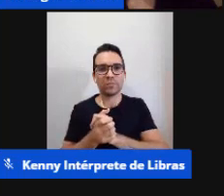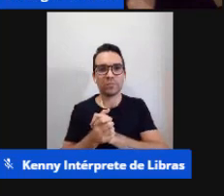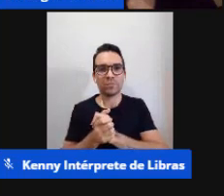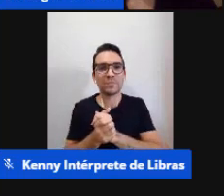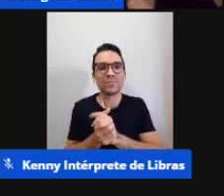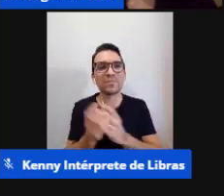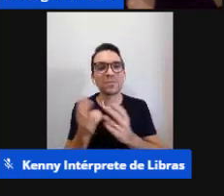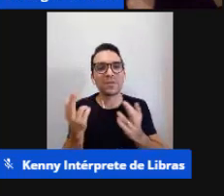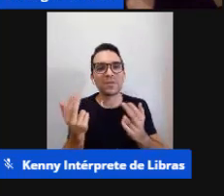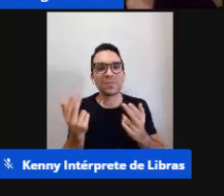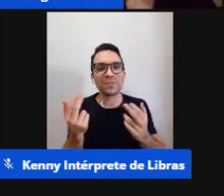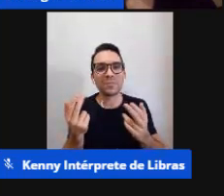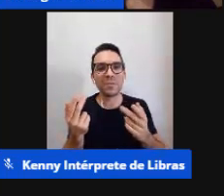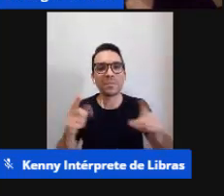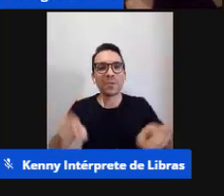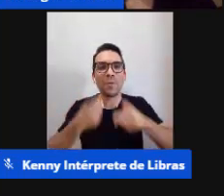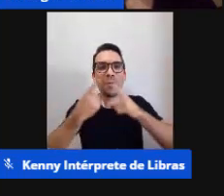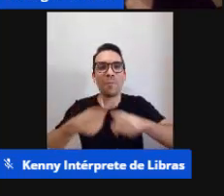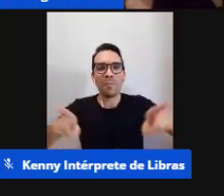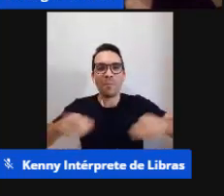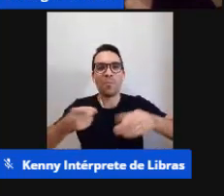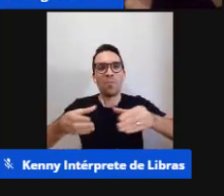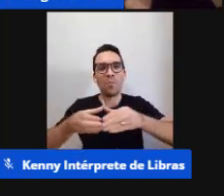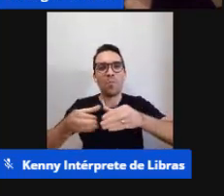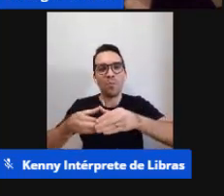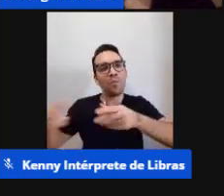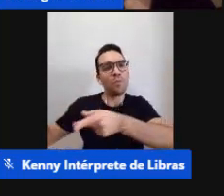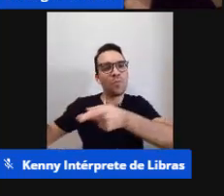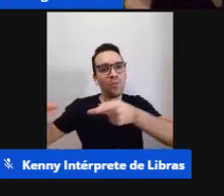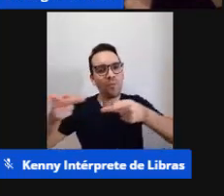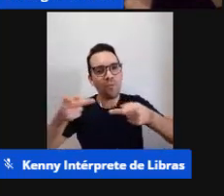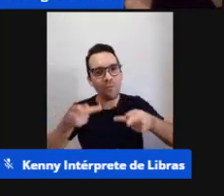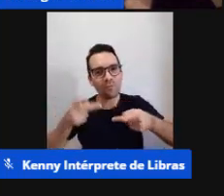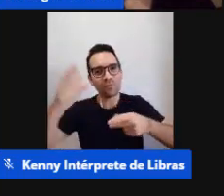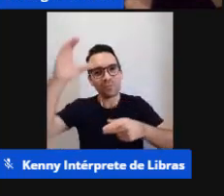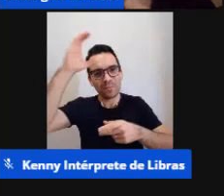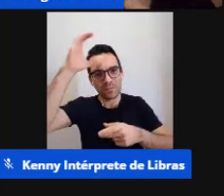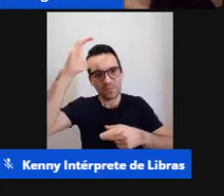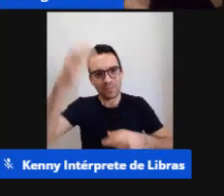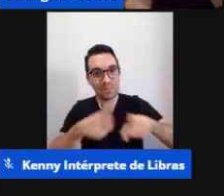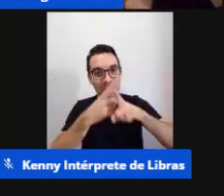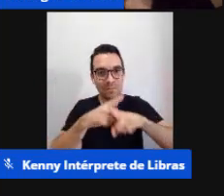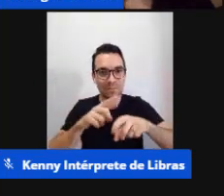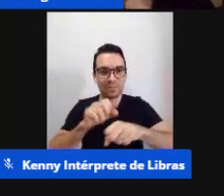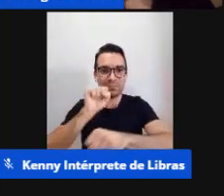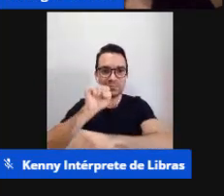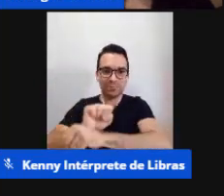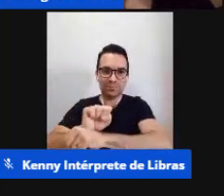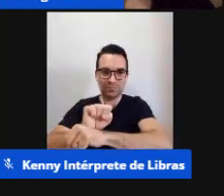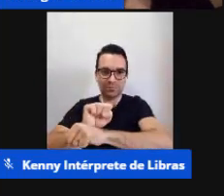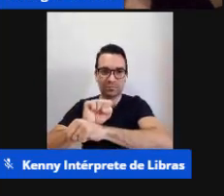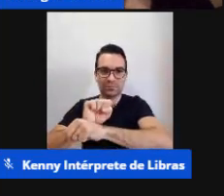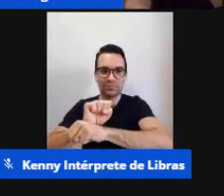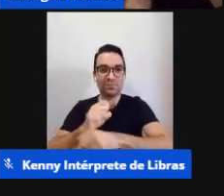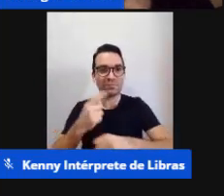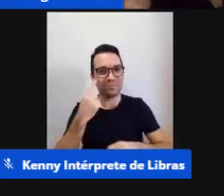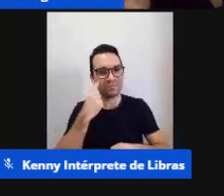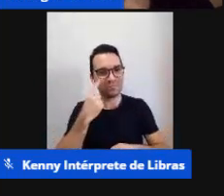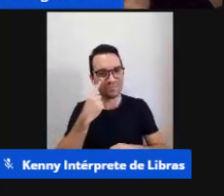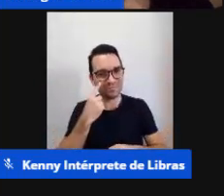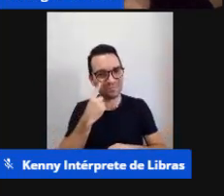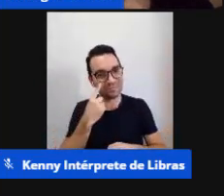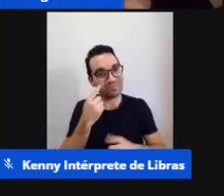Posso convidar um colega, convidar o pai, mãe, tia, um adulto para estar participando. Pessoal, então é isso, tá? Espero que vocês